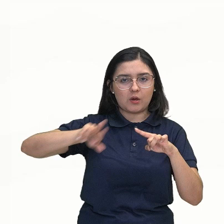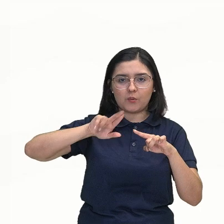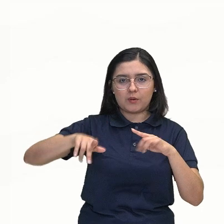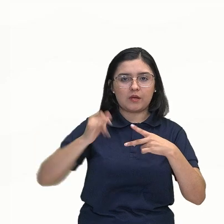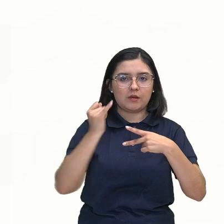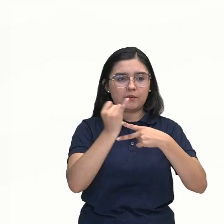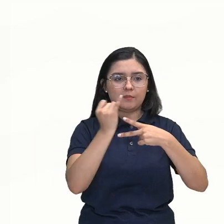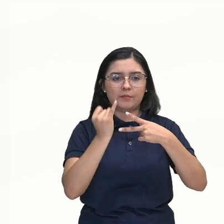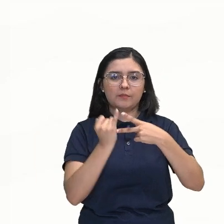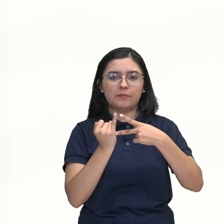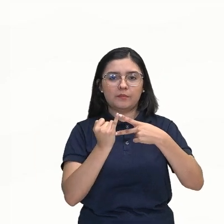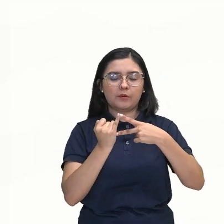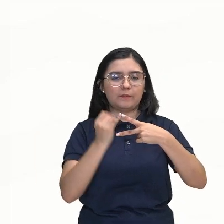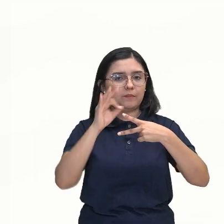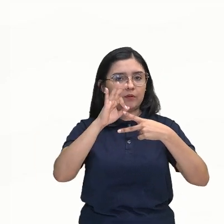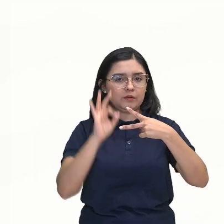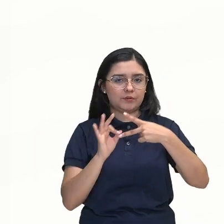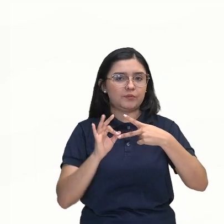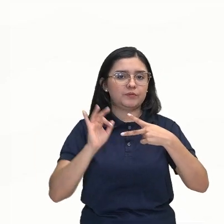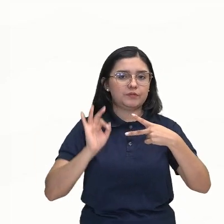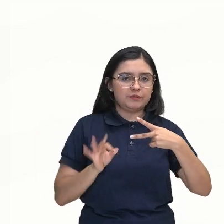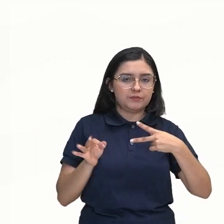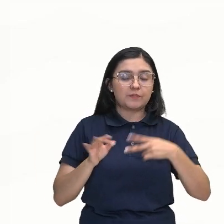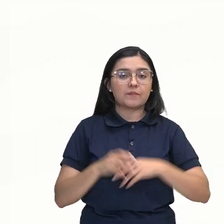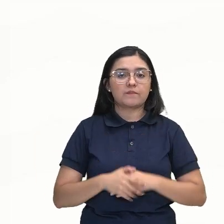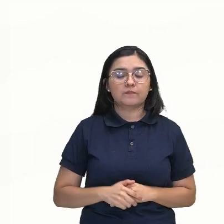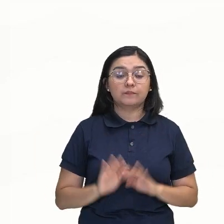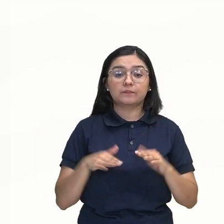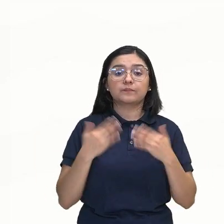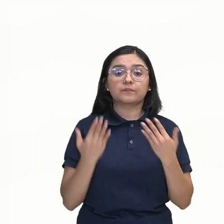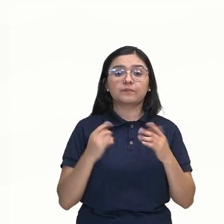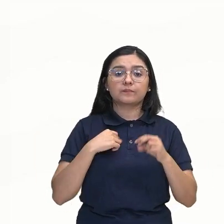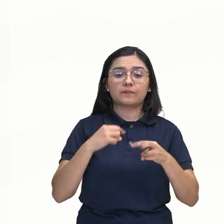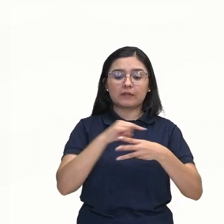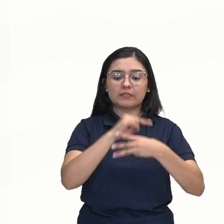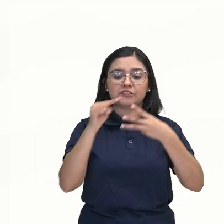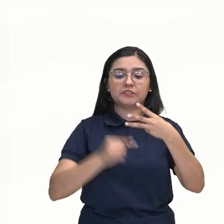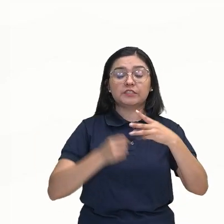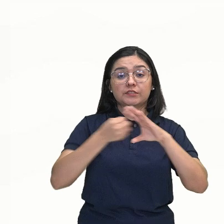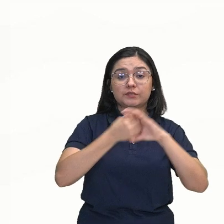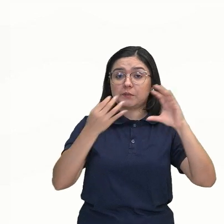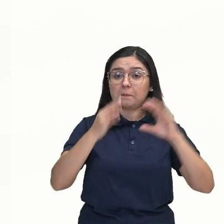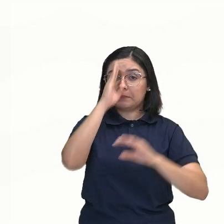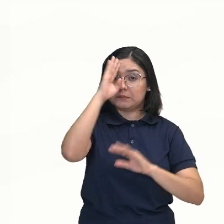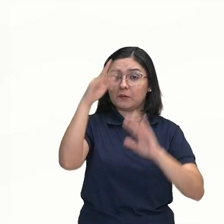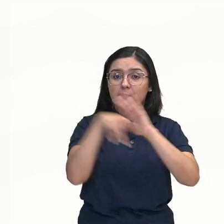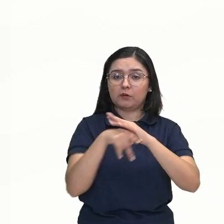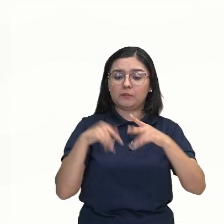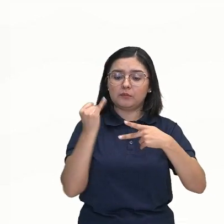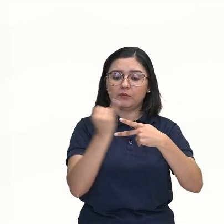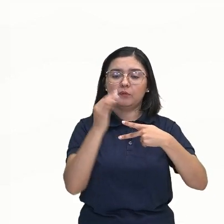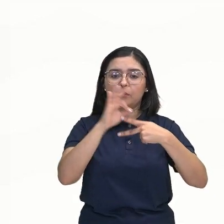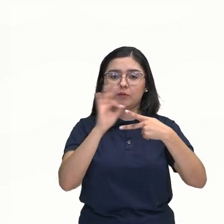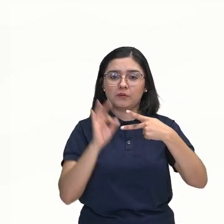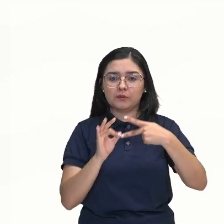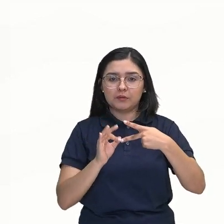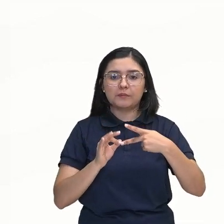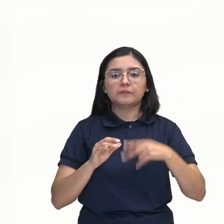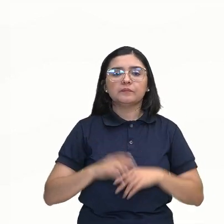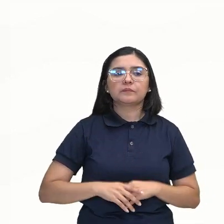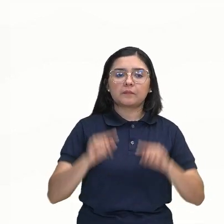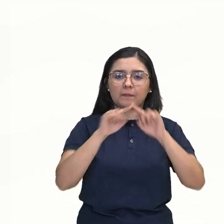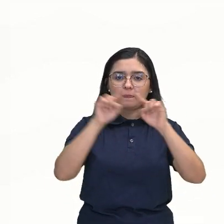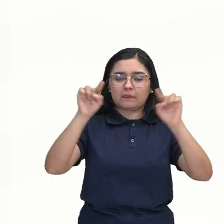polígono, certo? Então, nossas três características: linhas